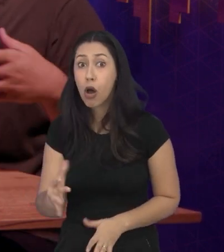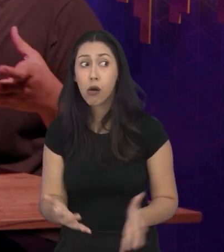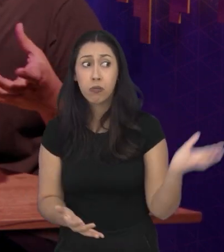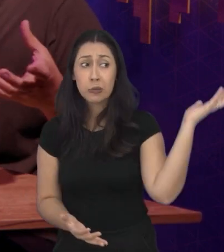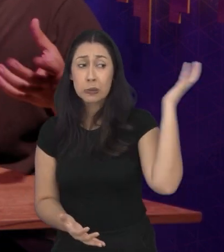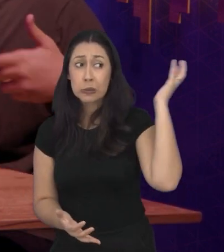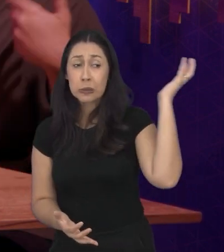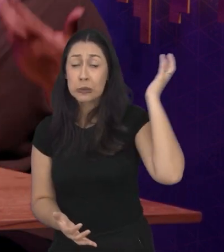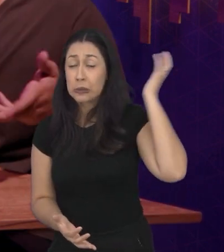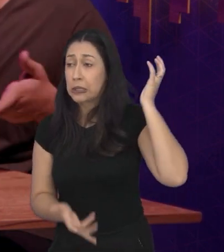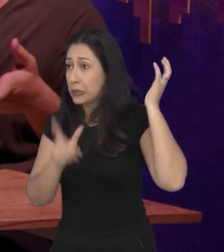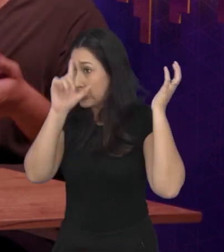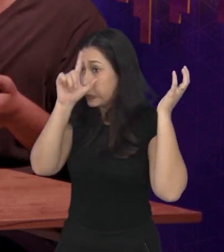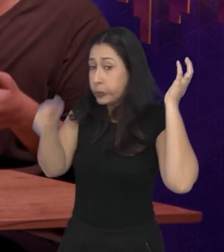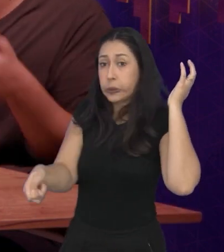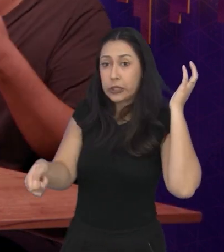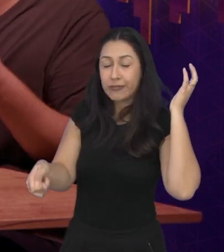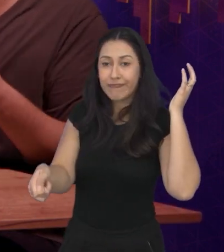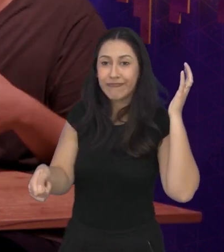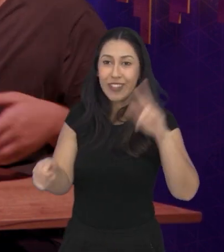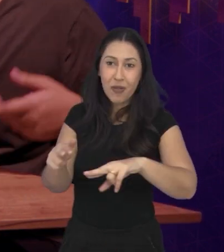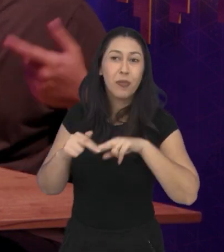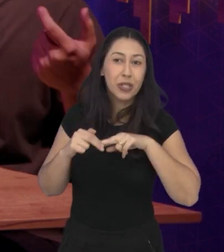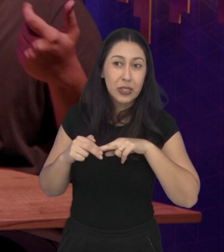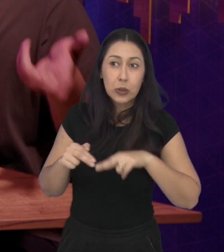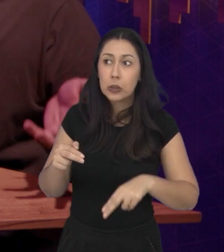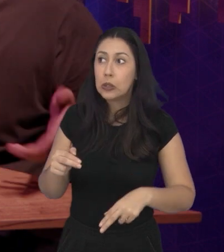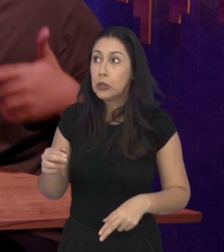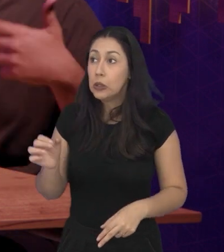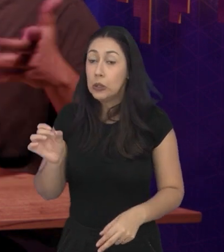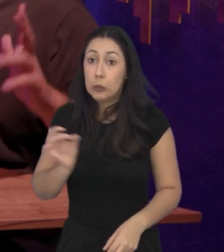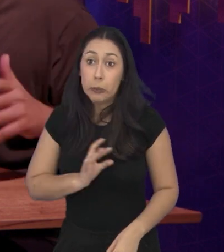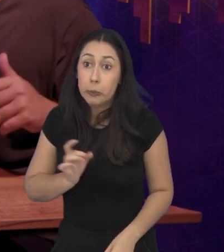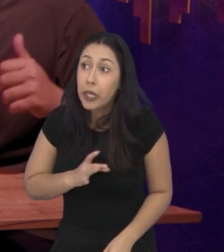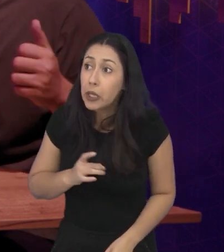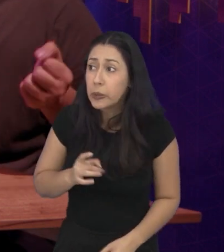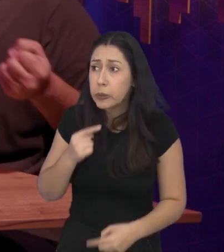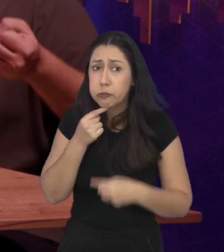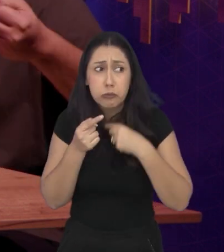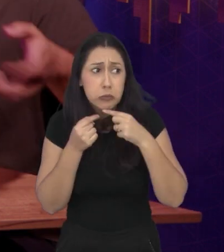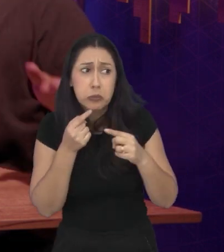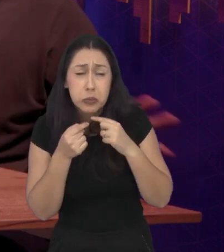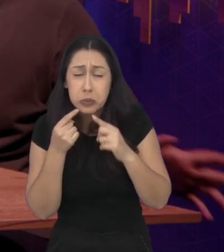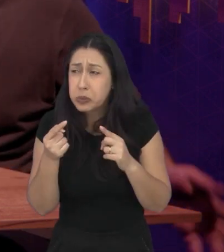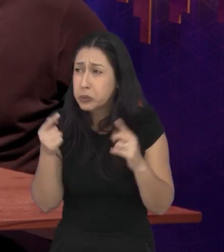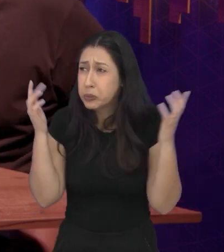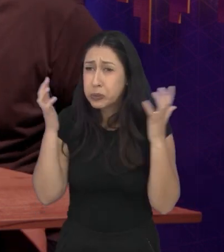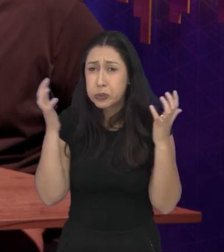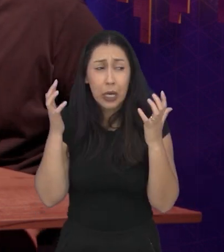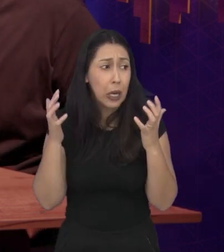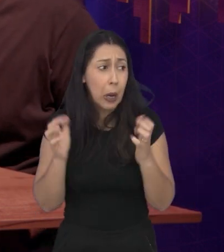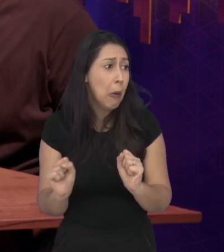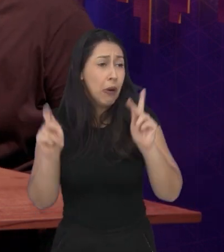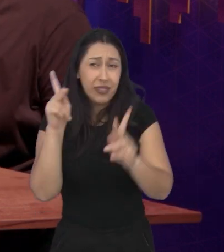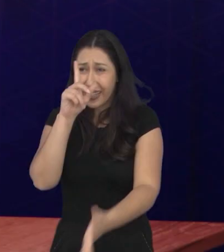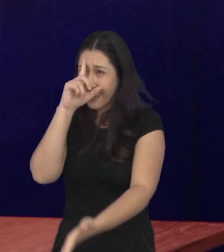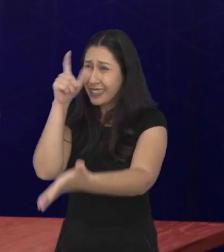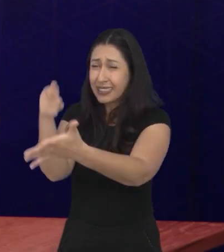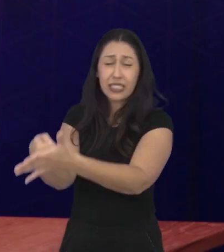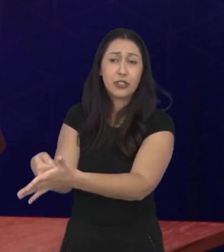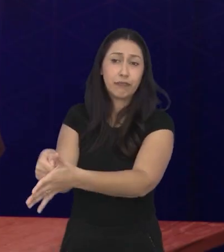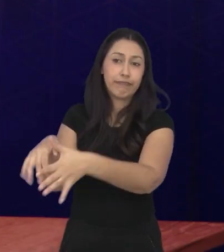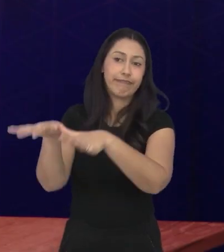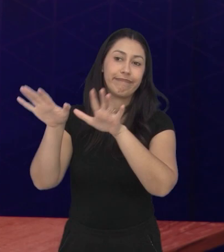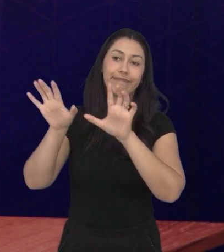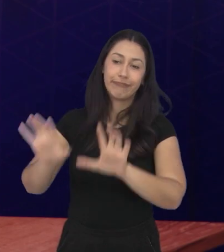indo porque a questão da escolha, né, da indecisão, a insegurança, o medo, e acabar cedendo ao que o pessoal ali, que